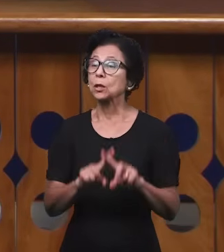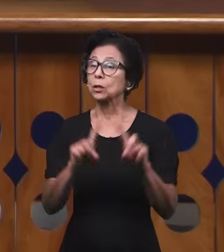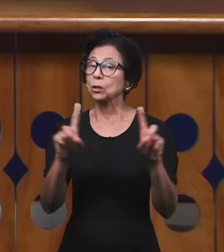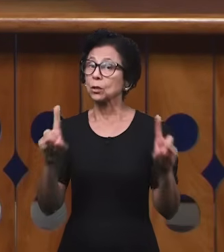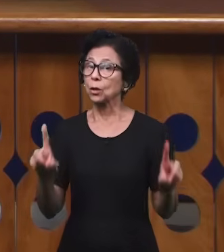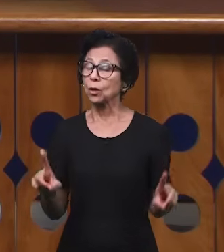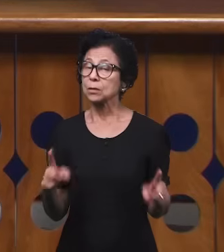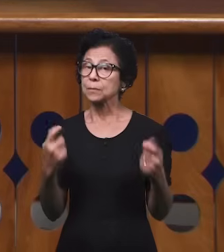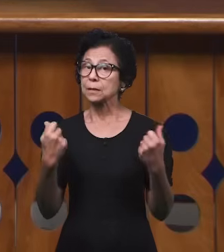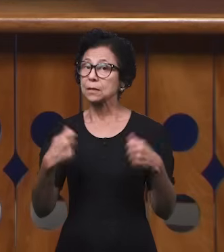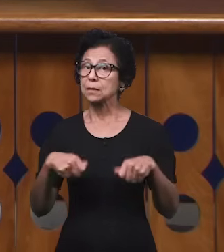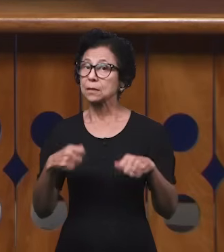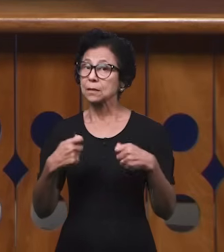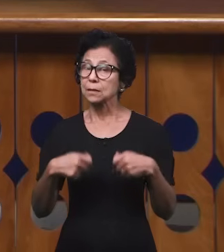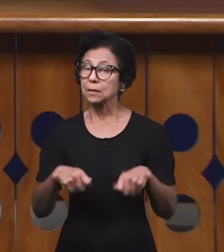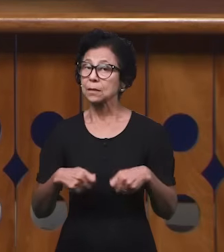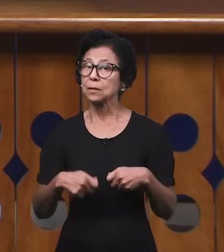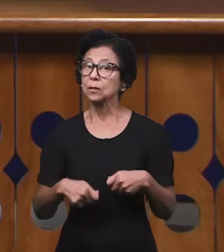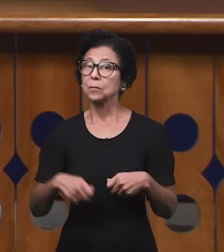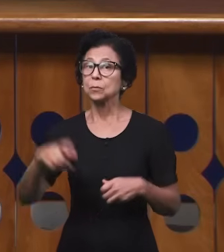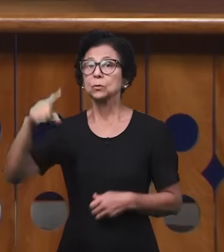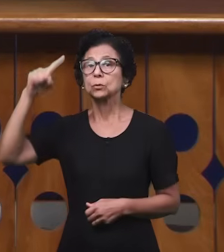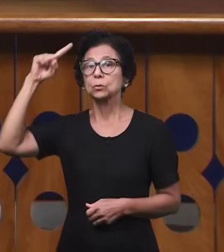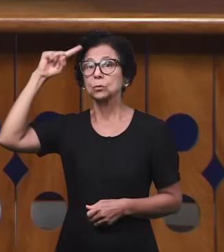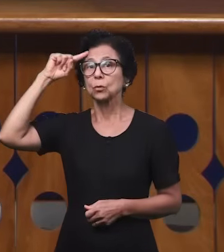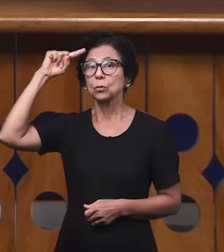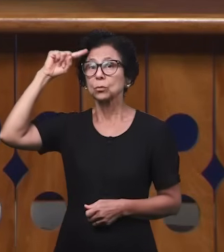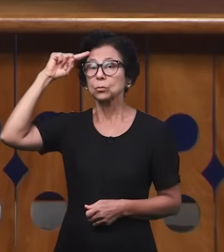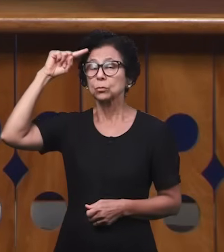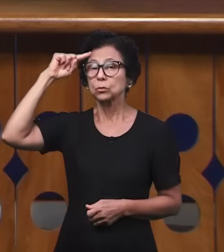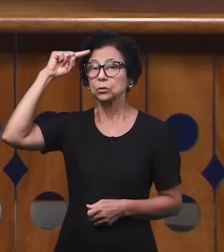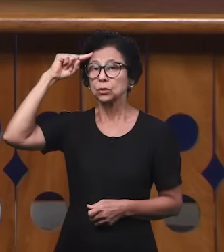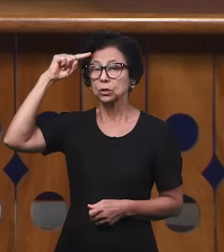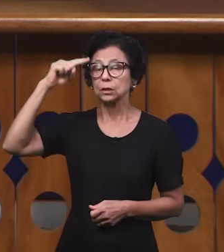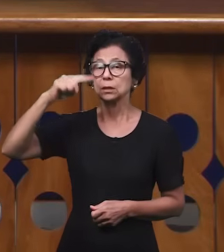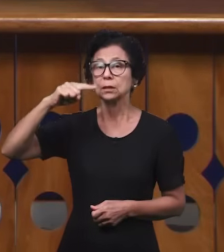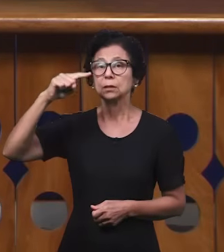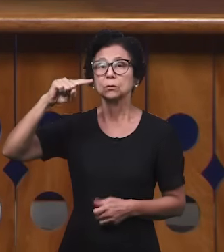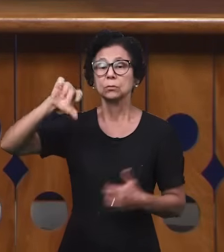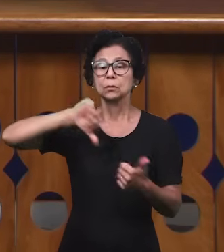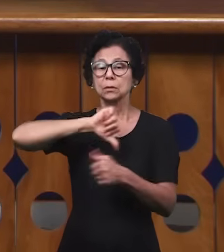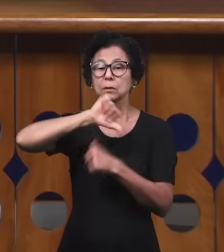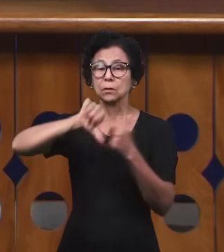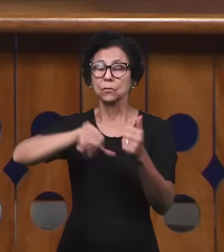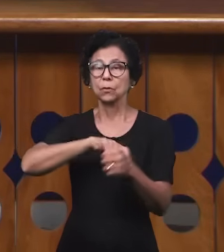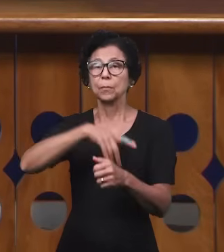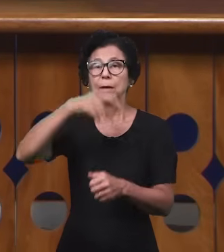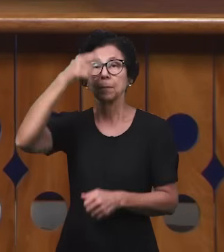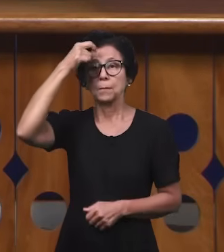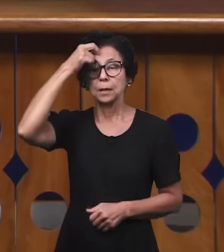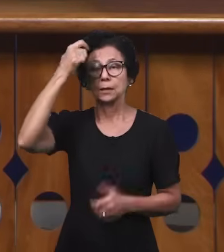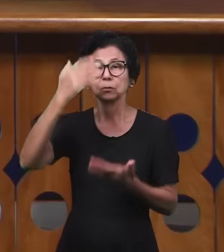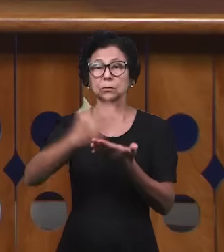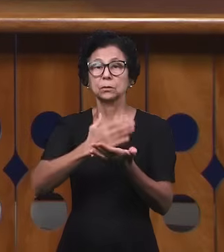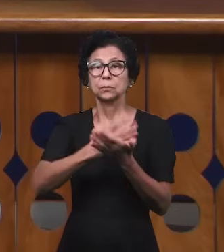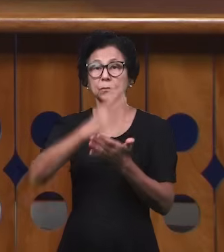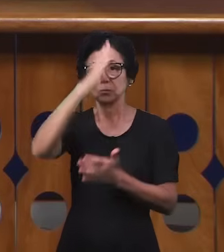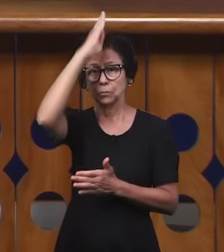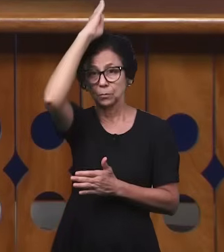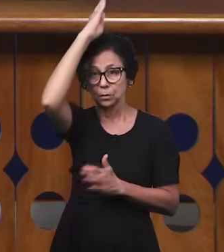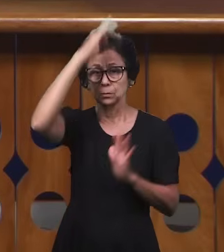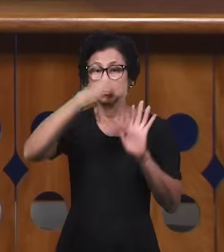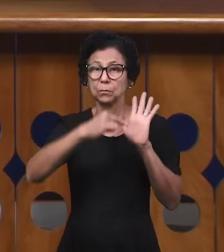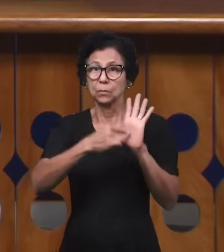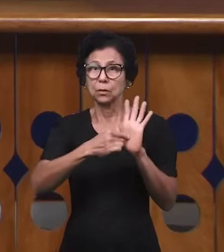pela palavra da renovação da vossa mente. Romanos 12, 2. Fazer tudo com zelo e